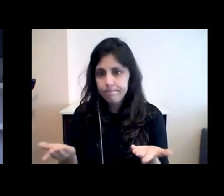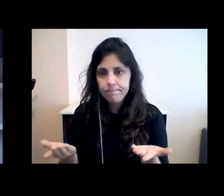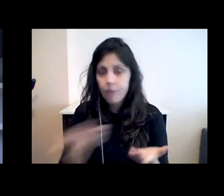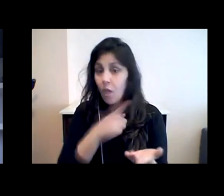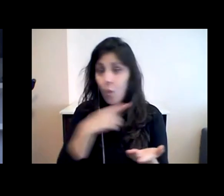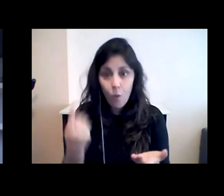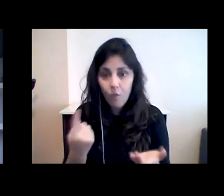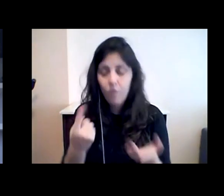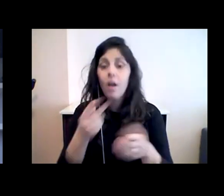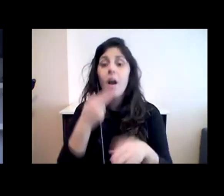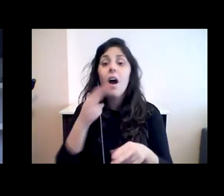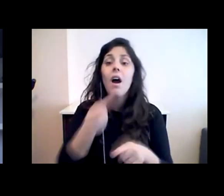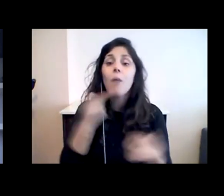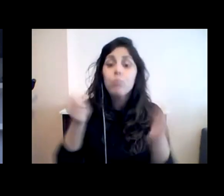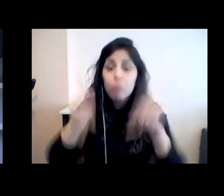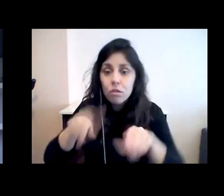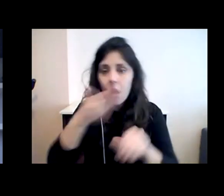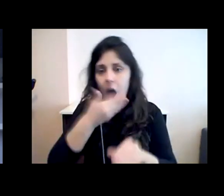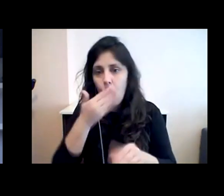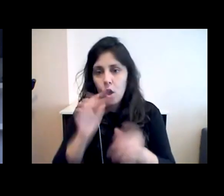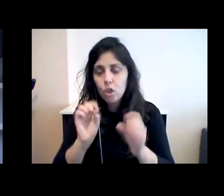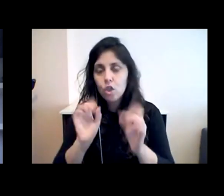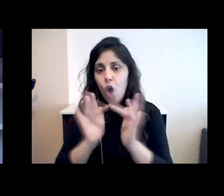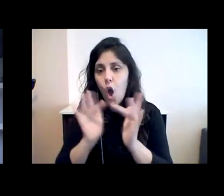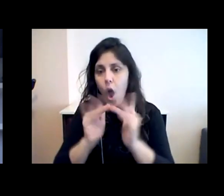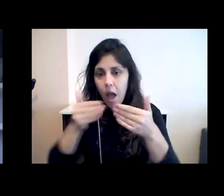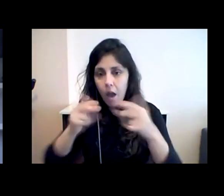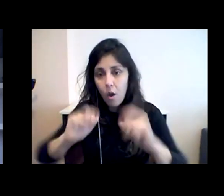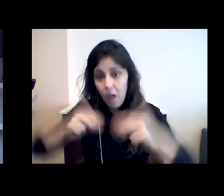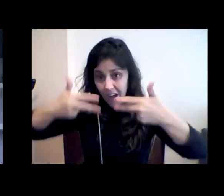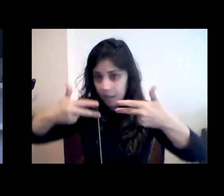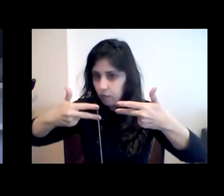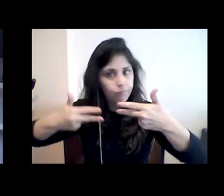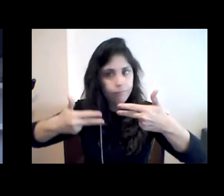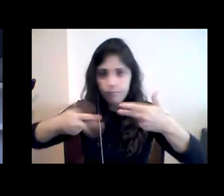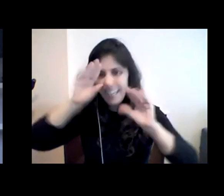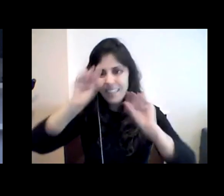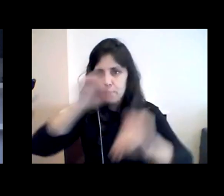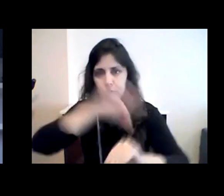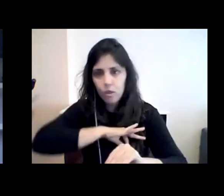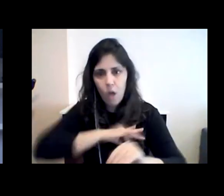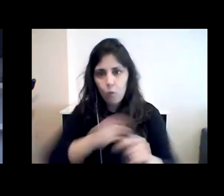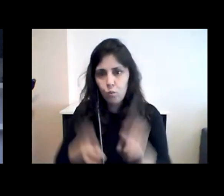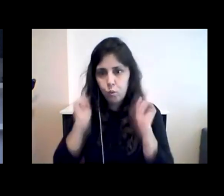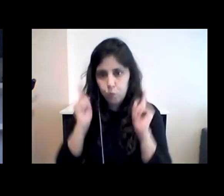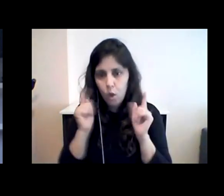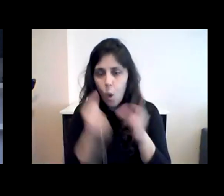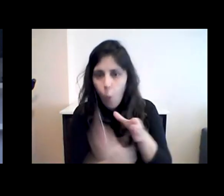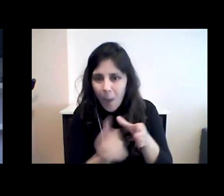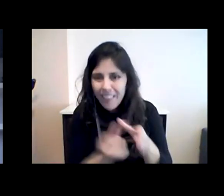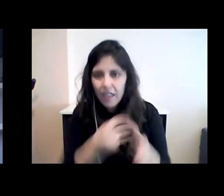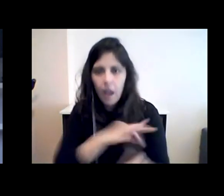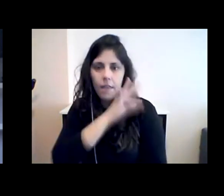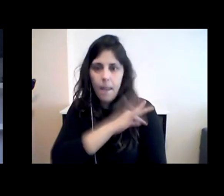aulas online para muitos alunos do ensino profissional. Pelas queixas que nós recebemos por parte da quarentena académica,